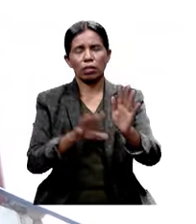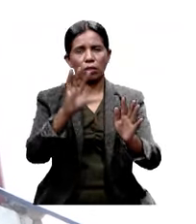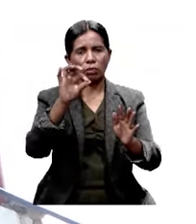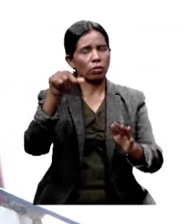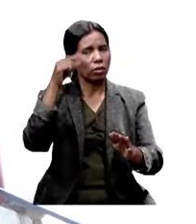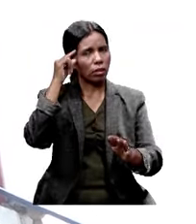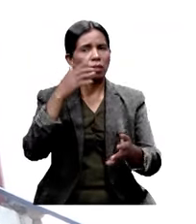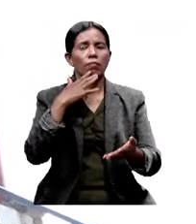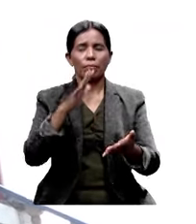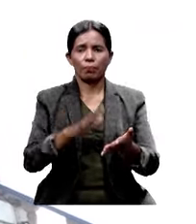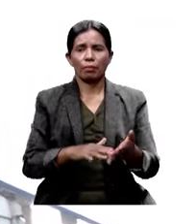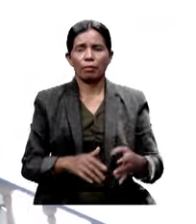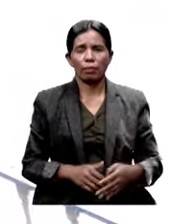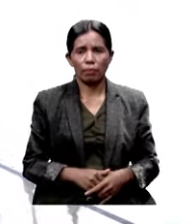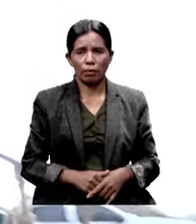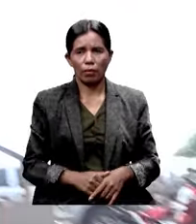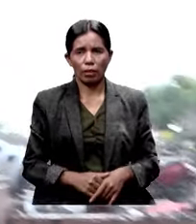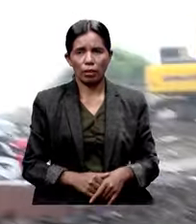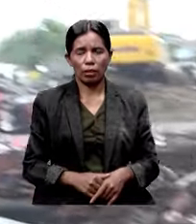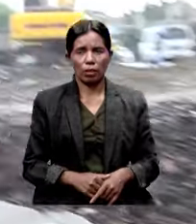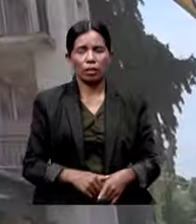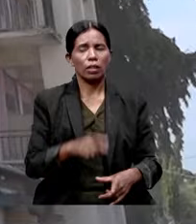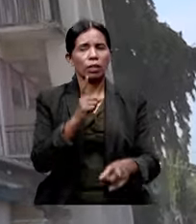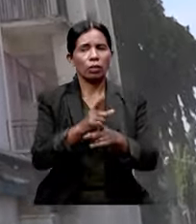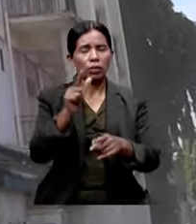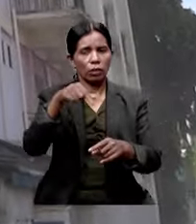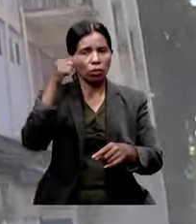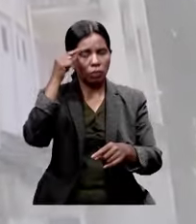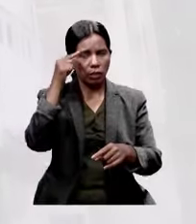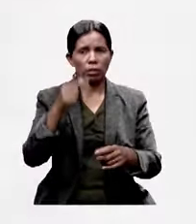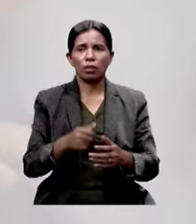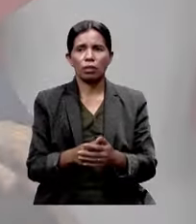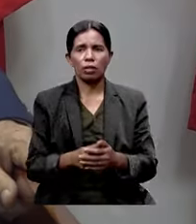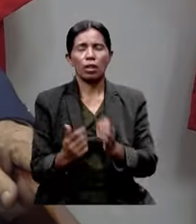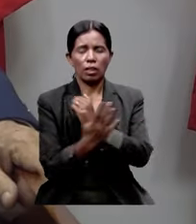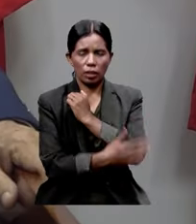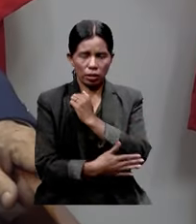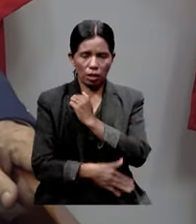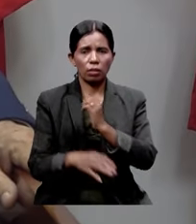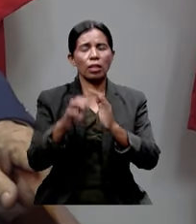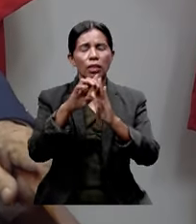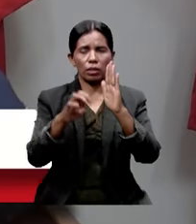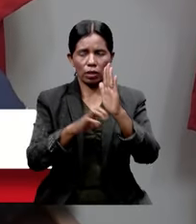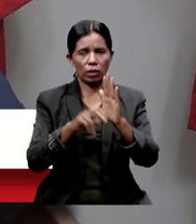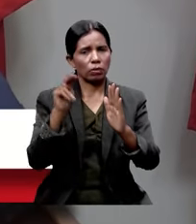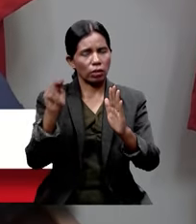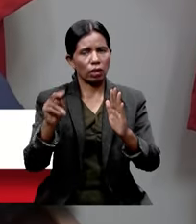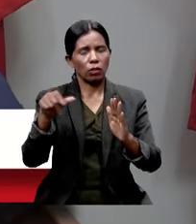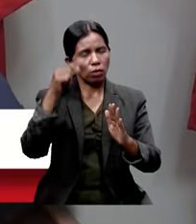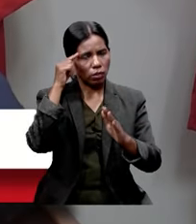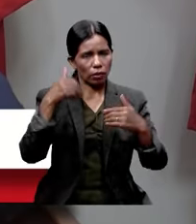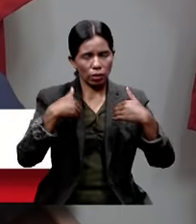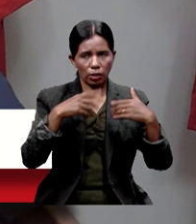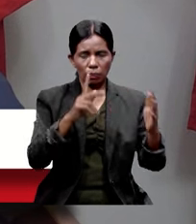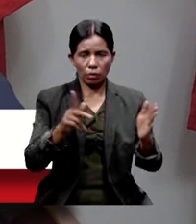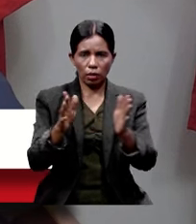CIA. Espanha, claro, o governo rai no Estado União, e o governo ia plano, ralou